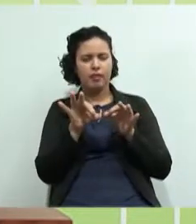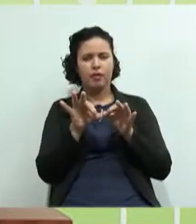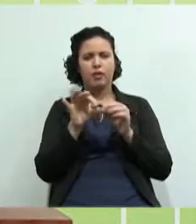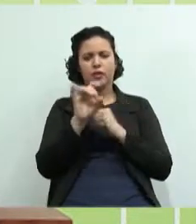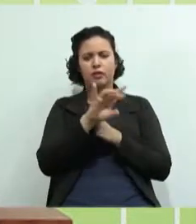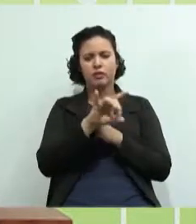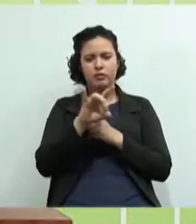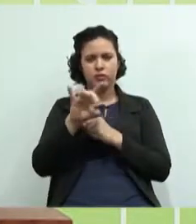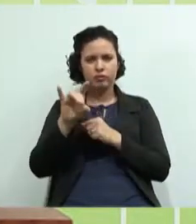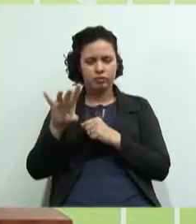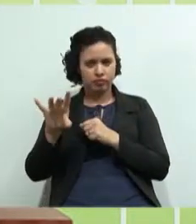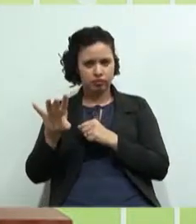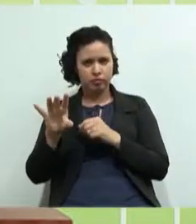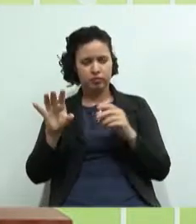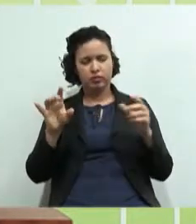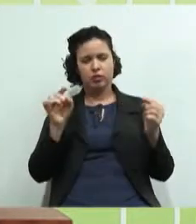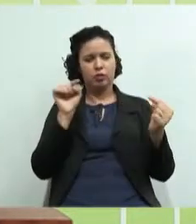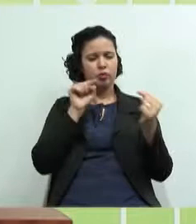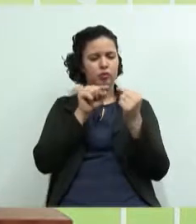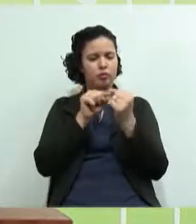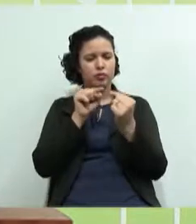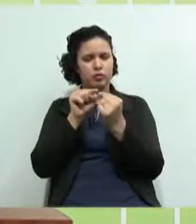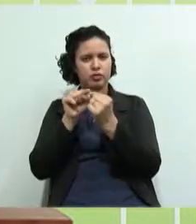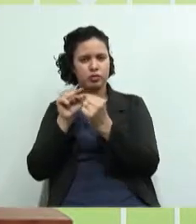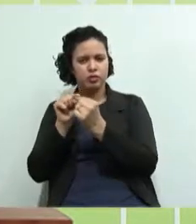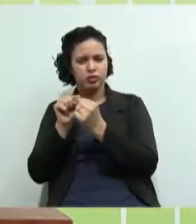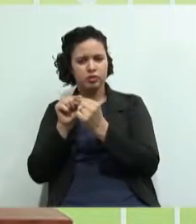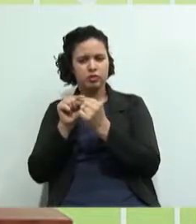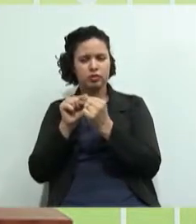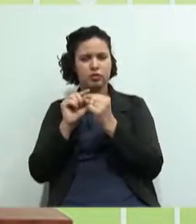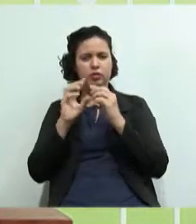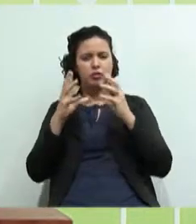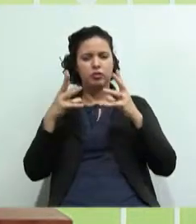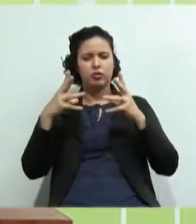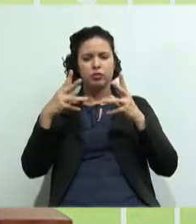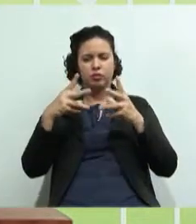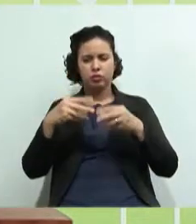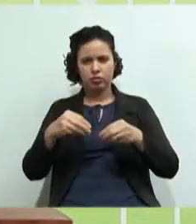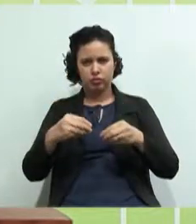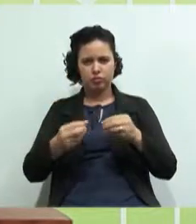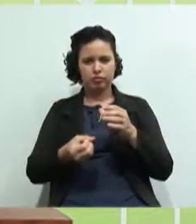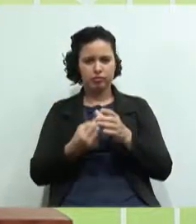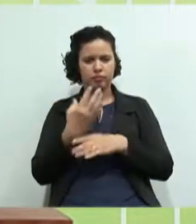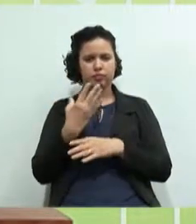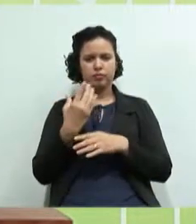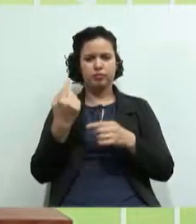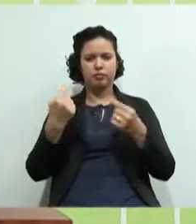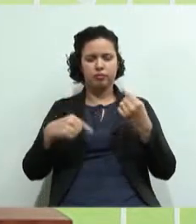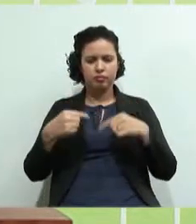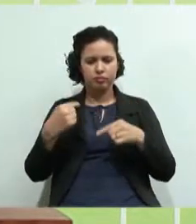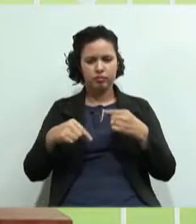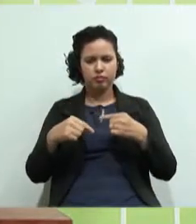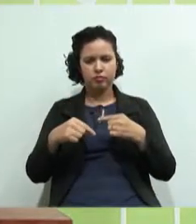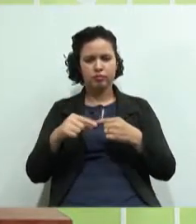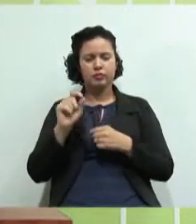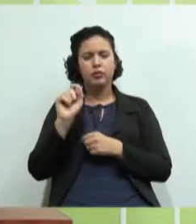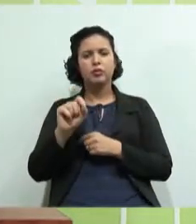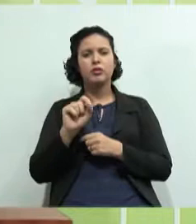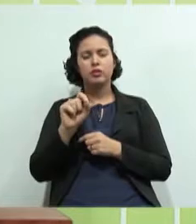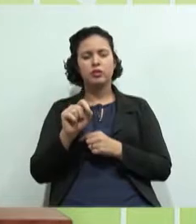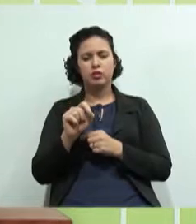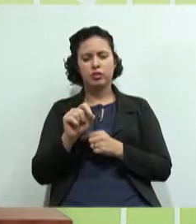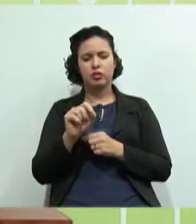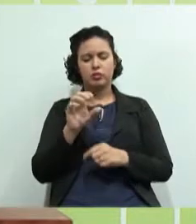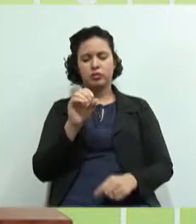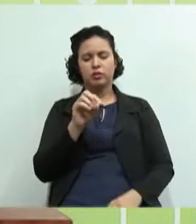posso dizer, harmonizada, melhor dizendo, não é verdade? De todos os recursos para criar uma vantagem competitiva. O que é uma orquestra? Quando você